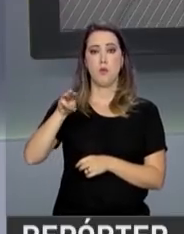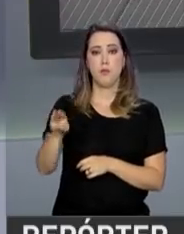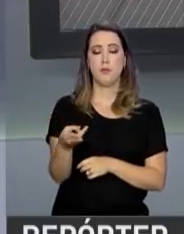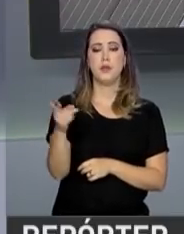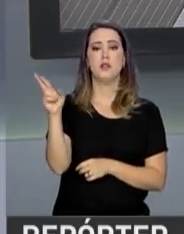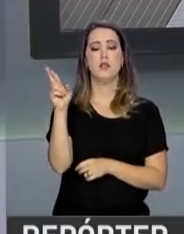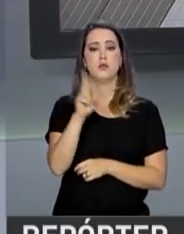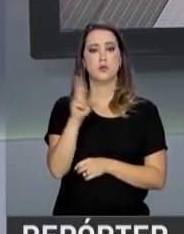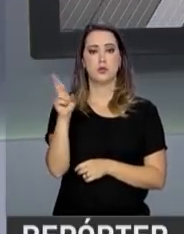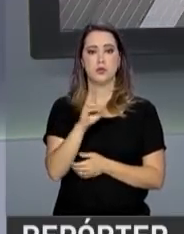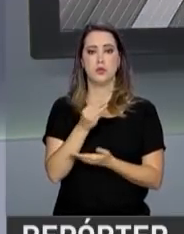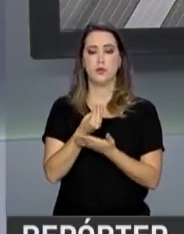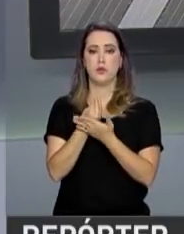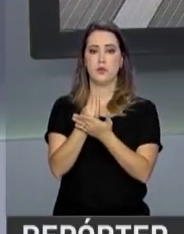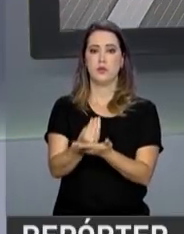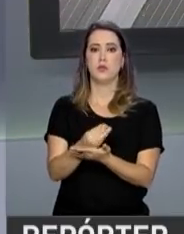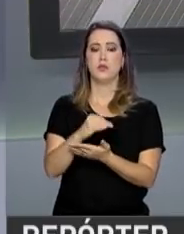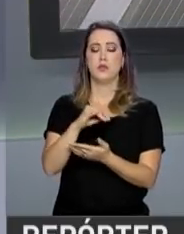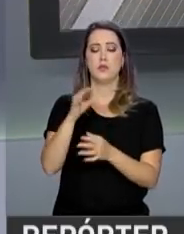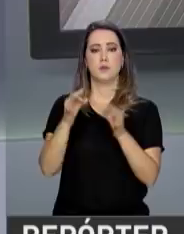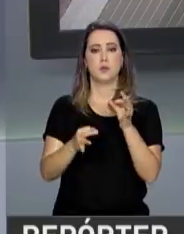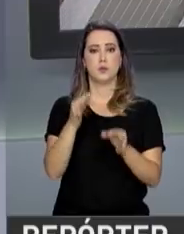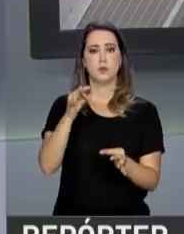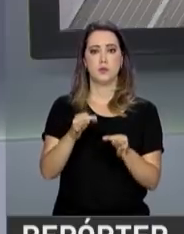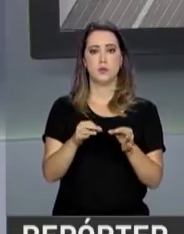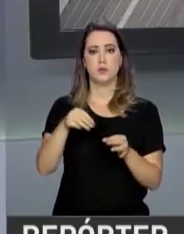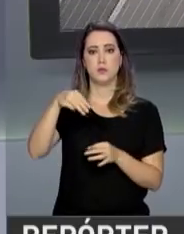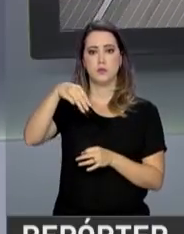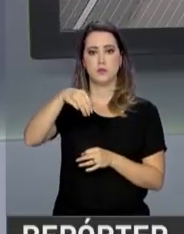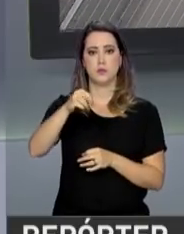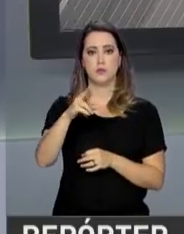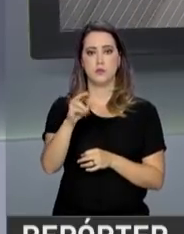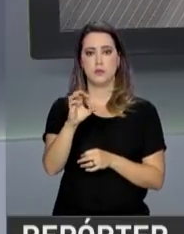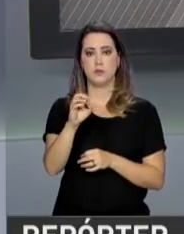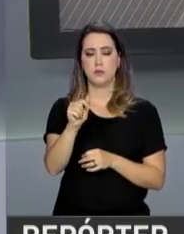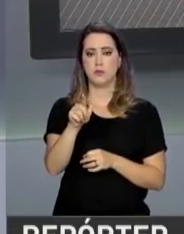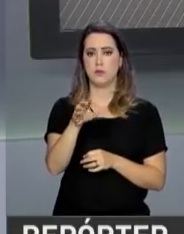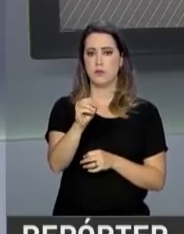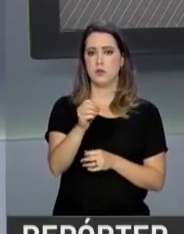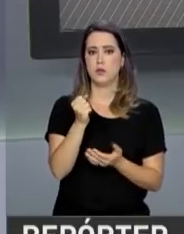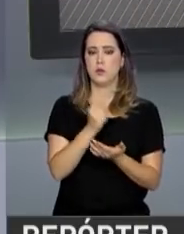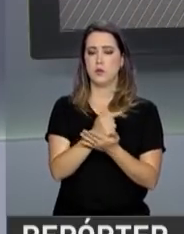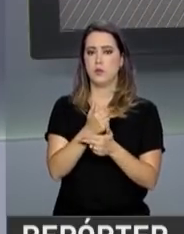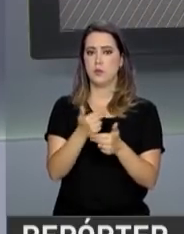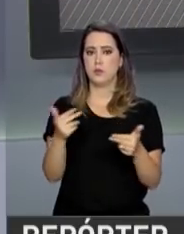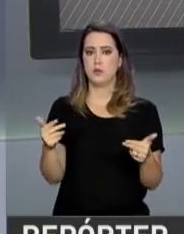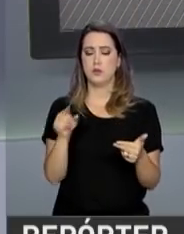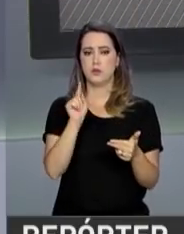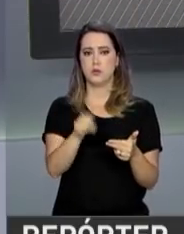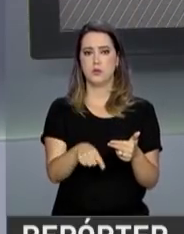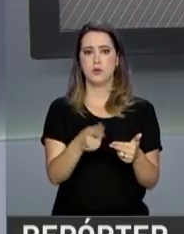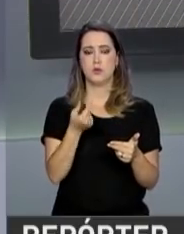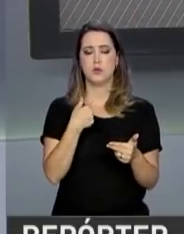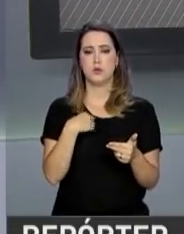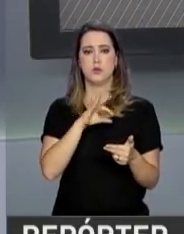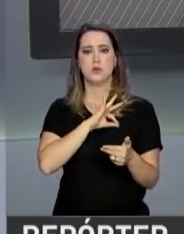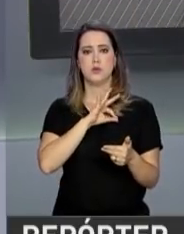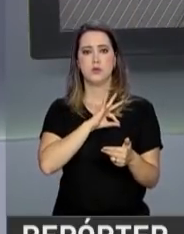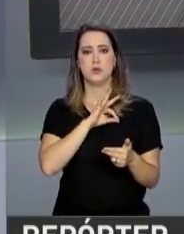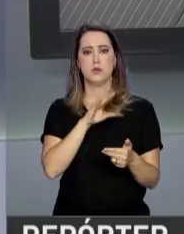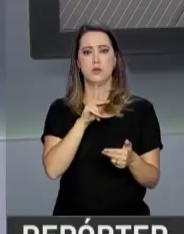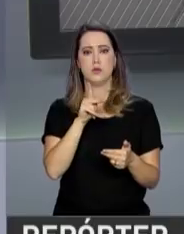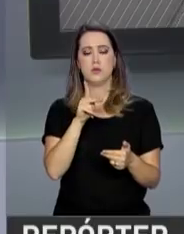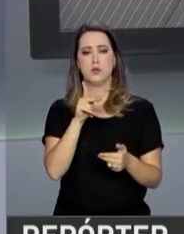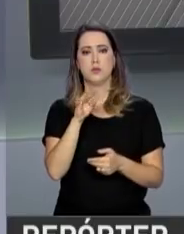mil reais disponibilizados pelo juiz federal marcelo bretas na compra de insumos e equipamentos para a polícia técnica da polícia civil